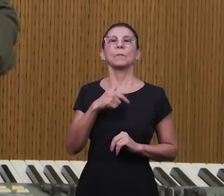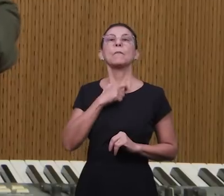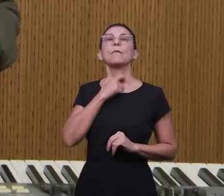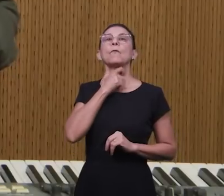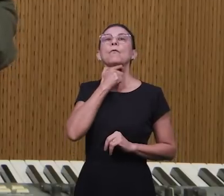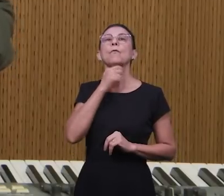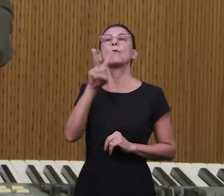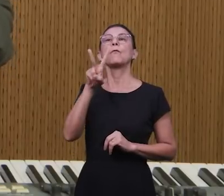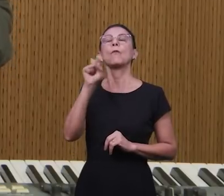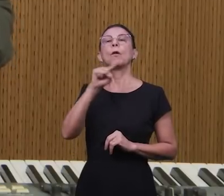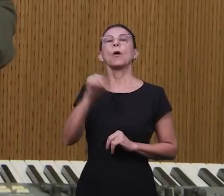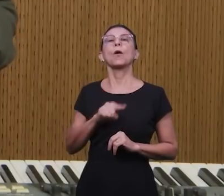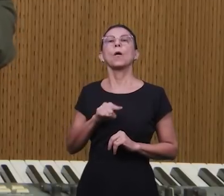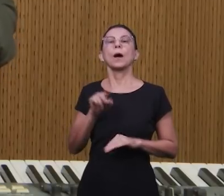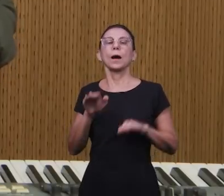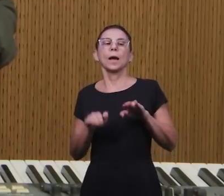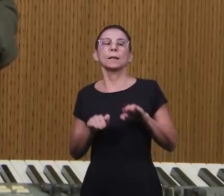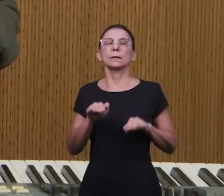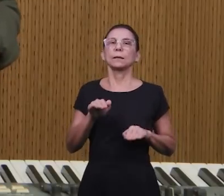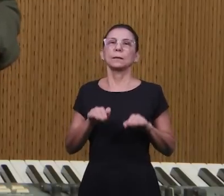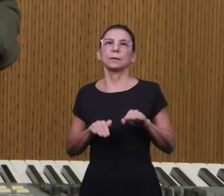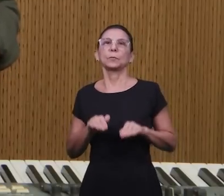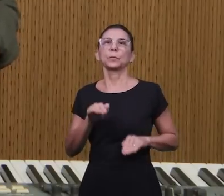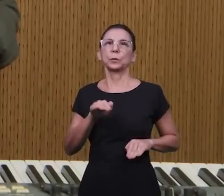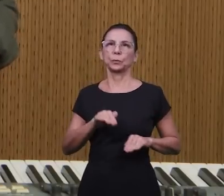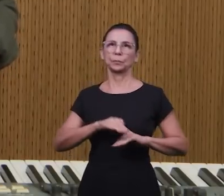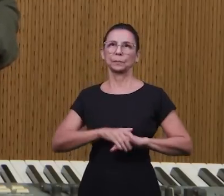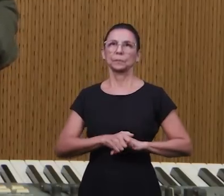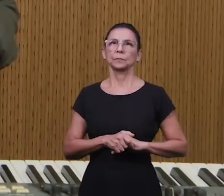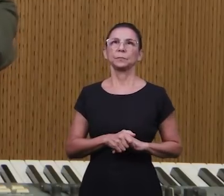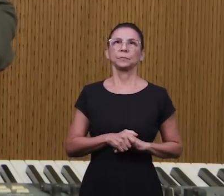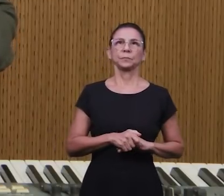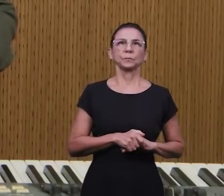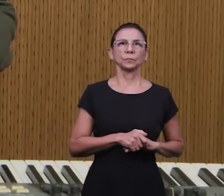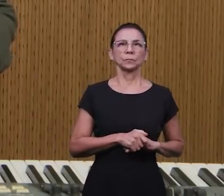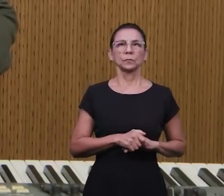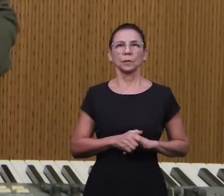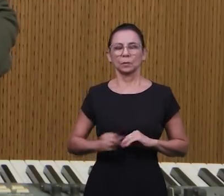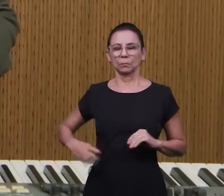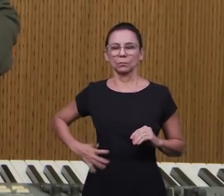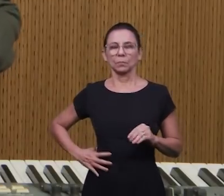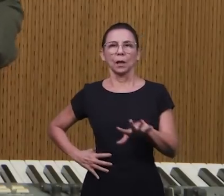equilíbrio que ele me dá. E ainda está acionado aqui. Relaxei.